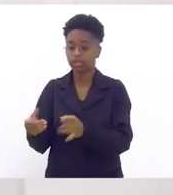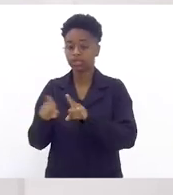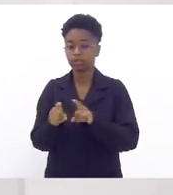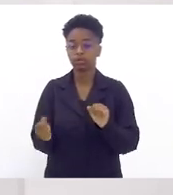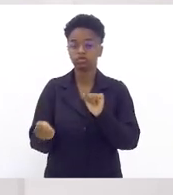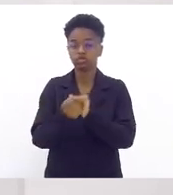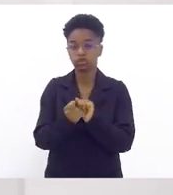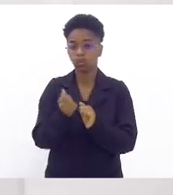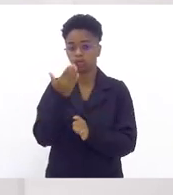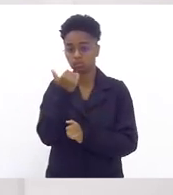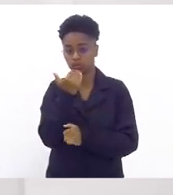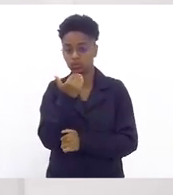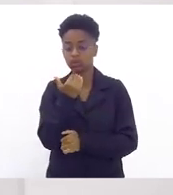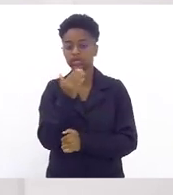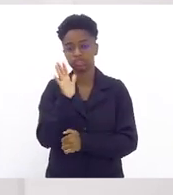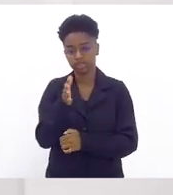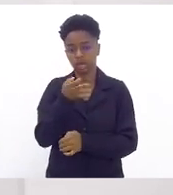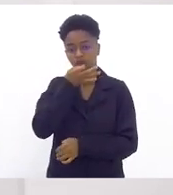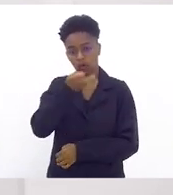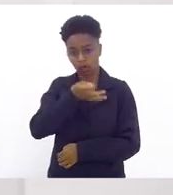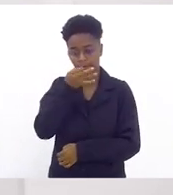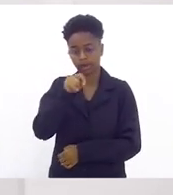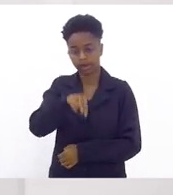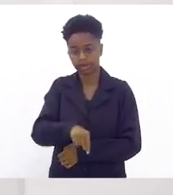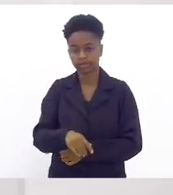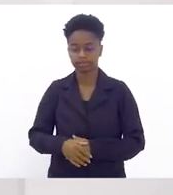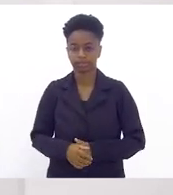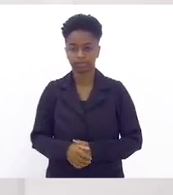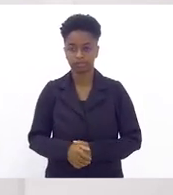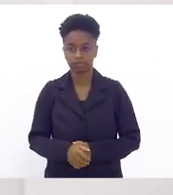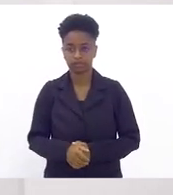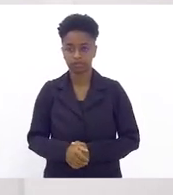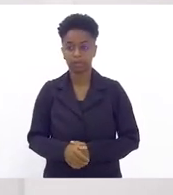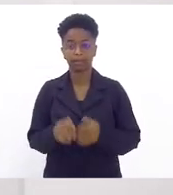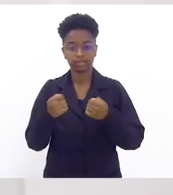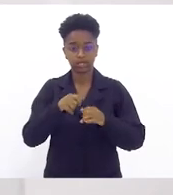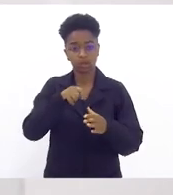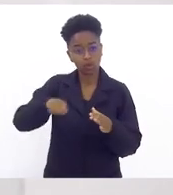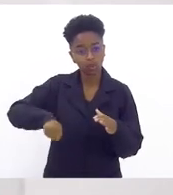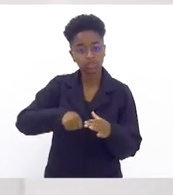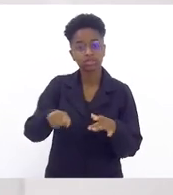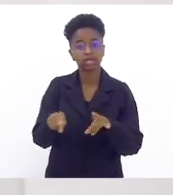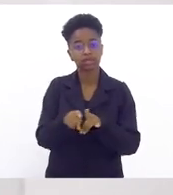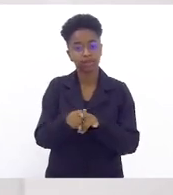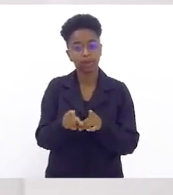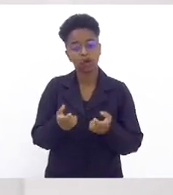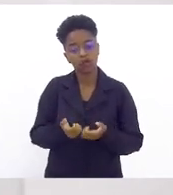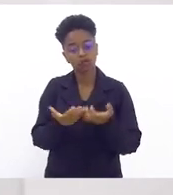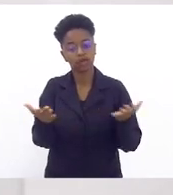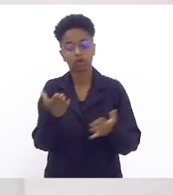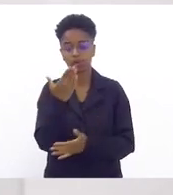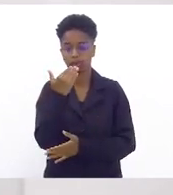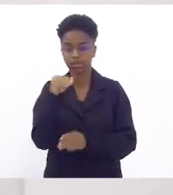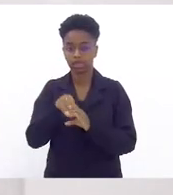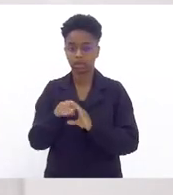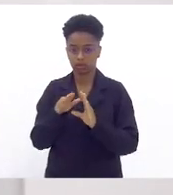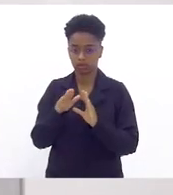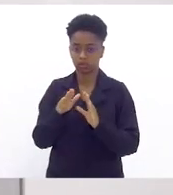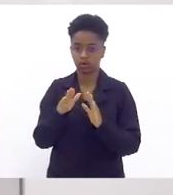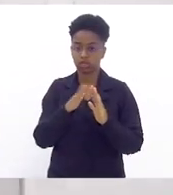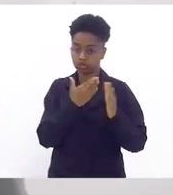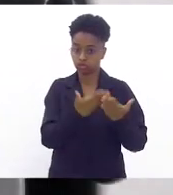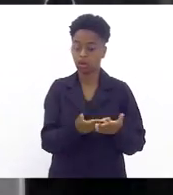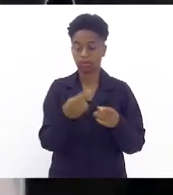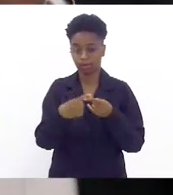com também alimentação que já foi comentado aqui uma cozinha e as me escolares que também são o Direito da